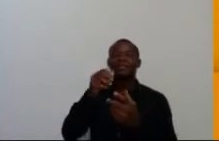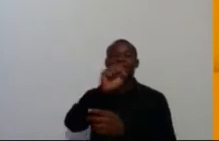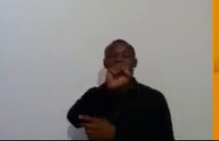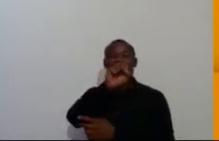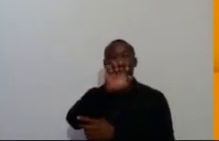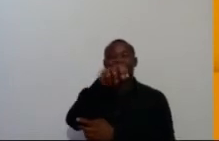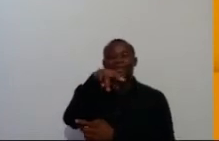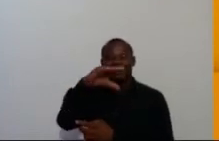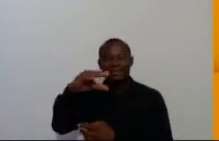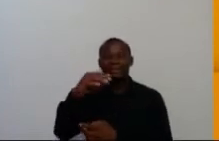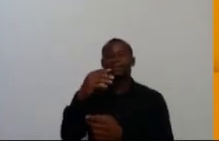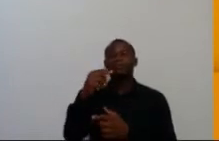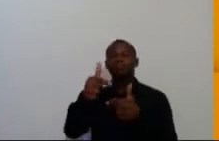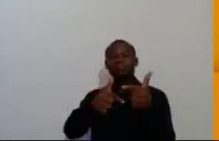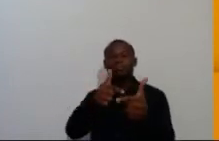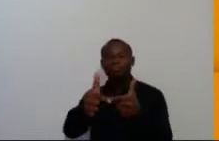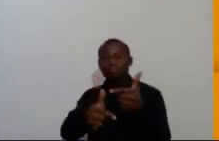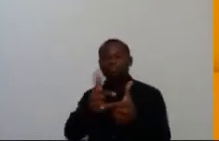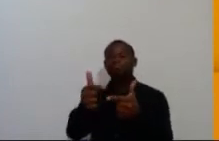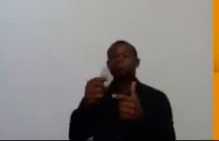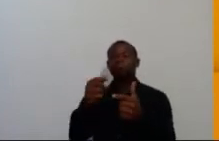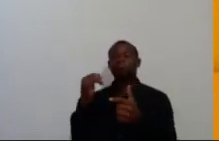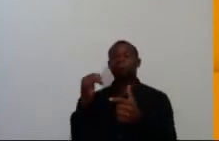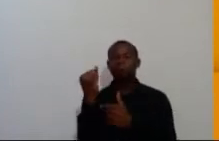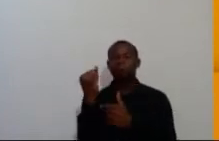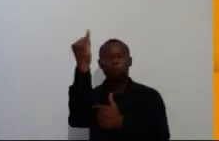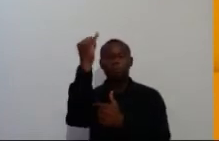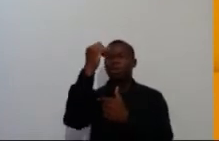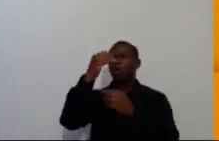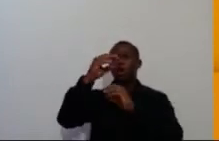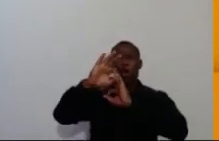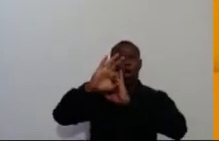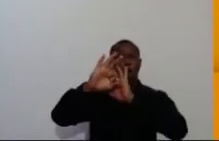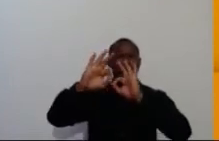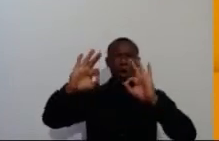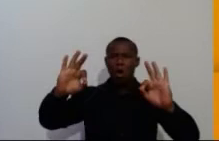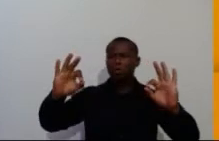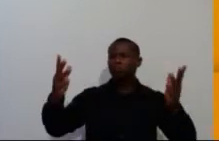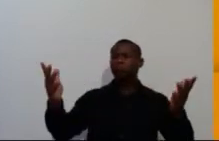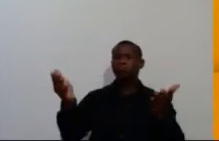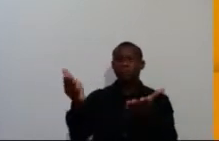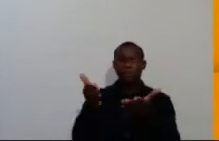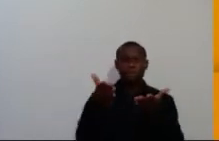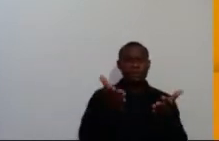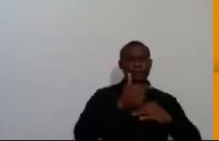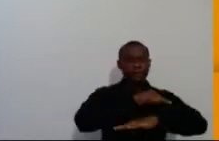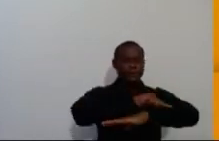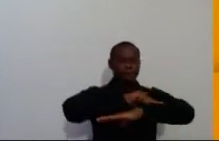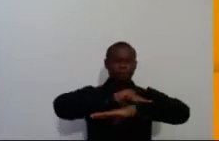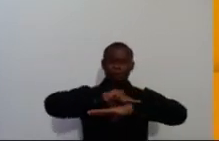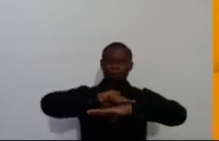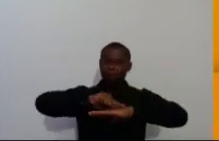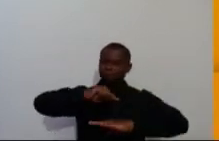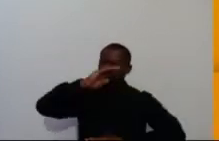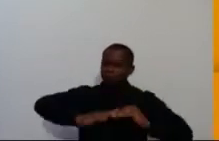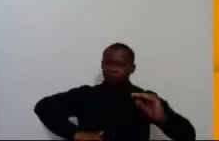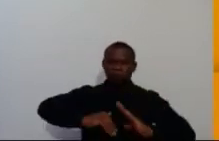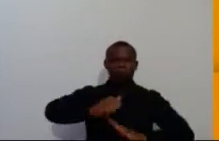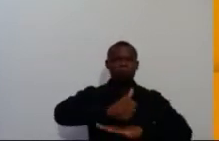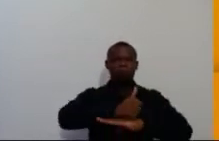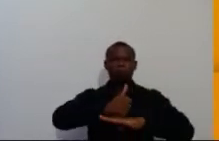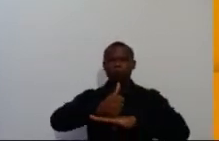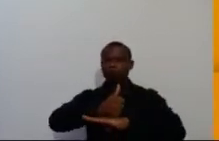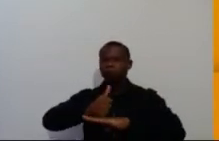excelência, trazendo a educação para as pessoas. O SENAC não parou, o SENAC a